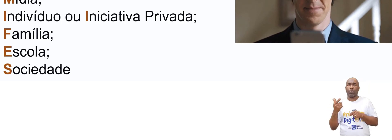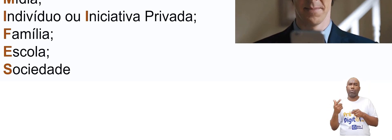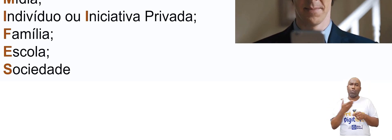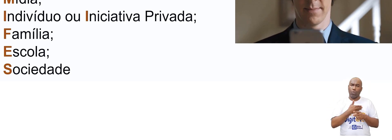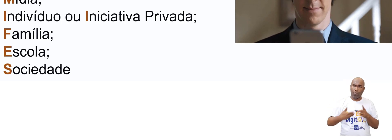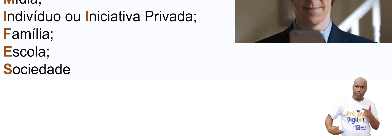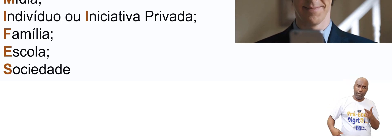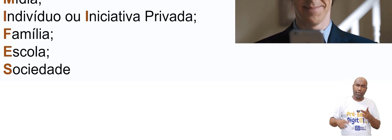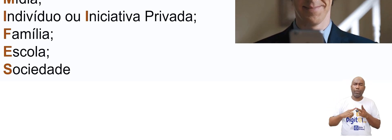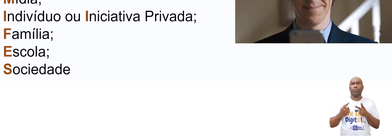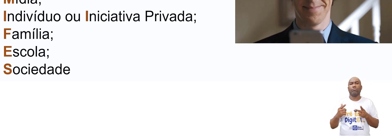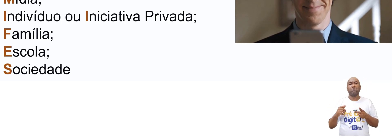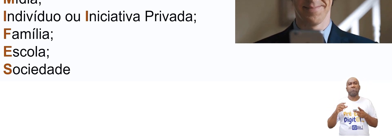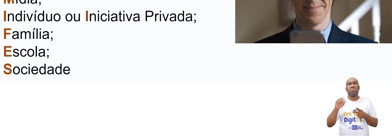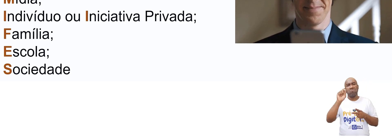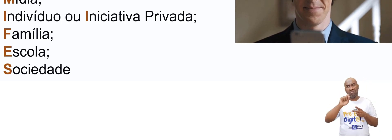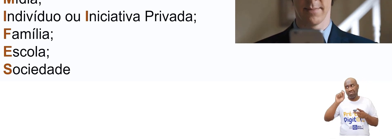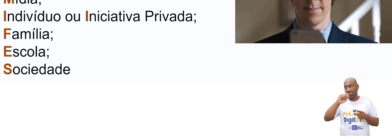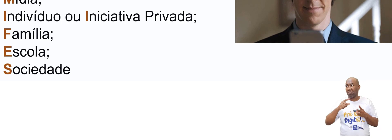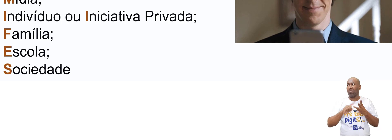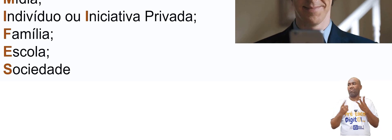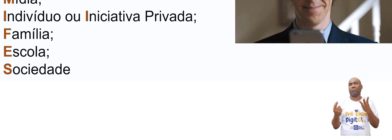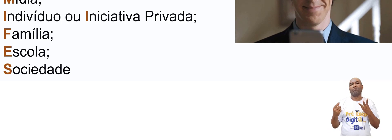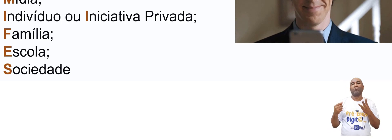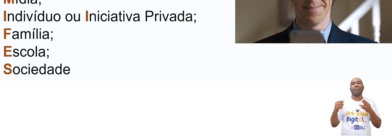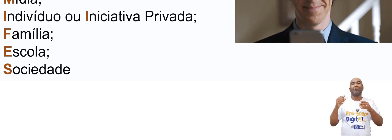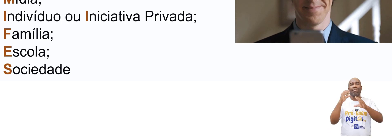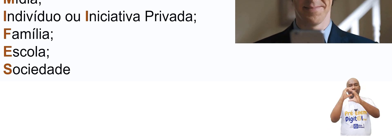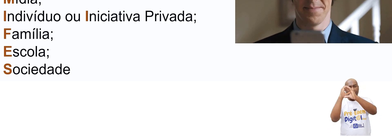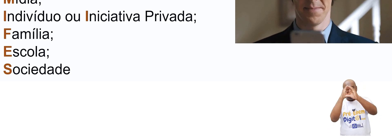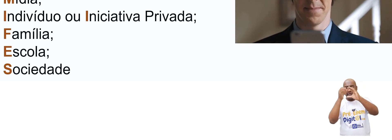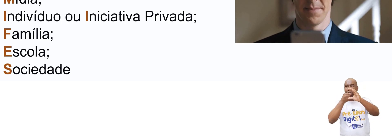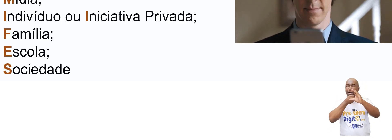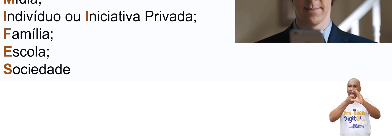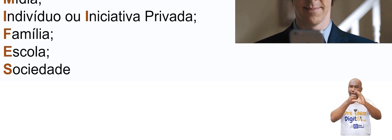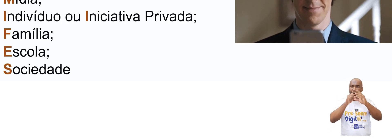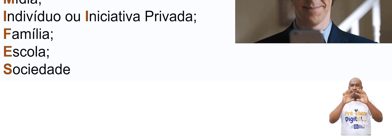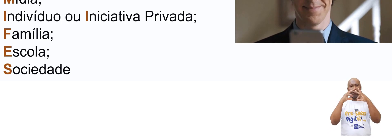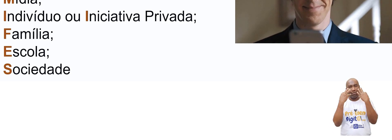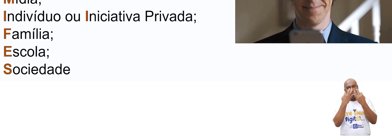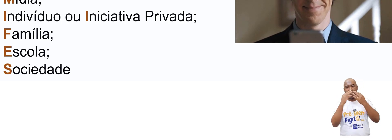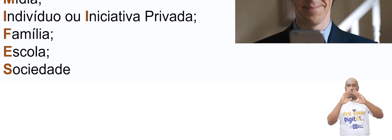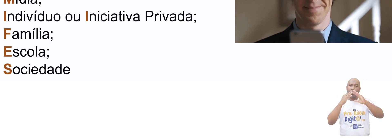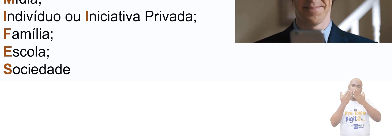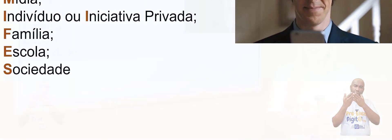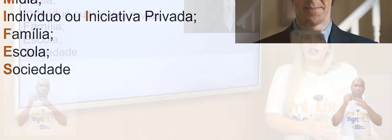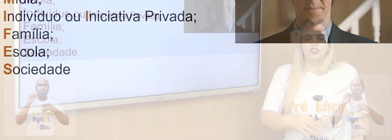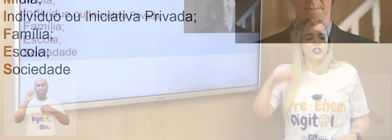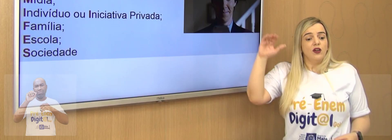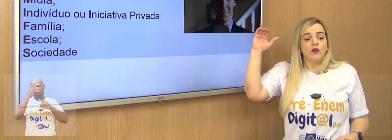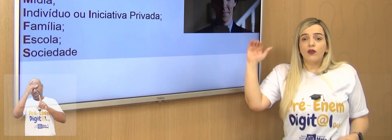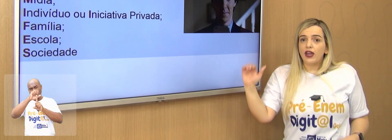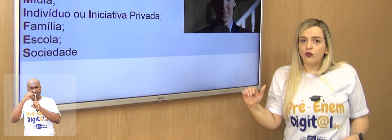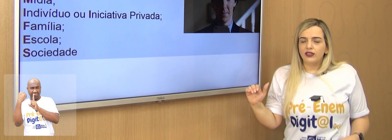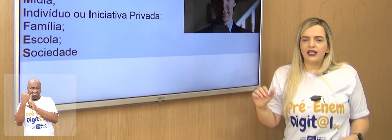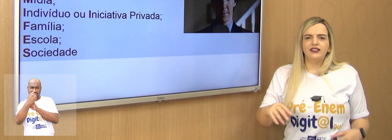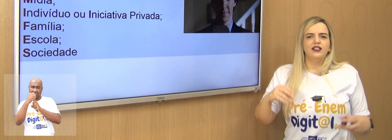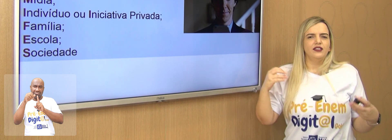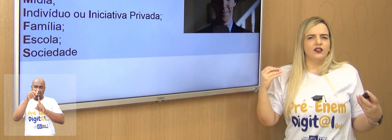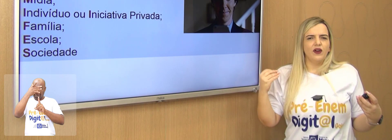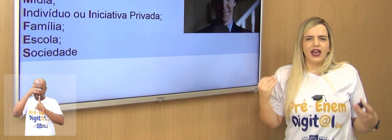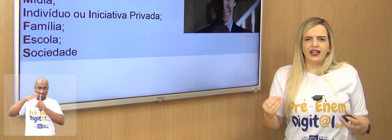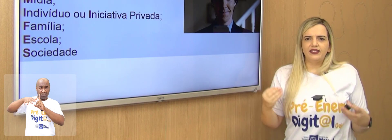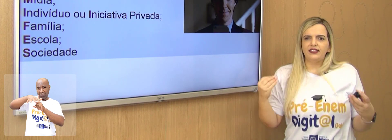Governo, ONGs, mídia, indivíduos ou iniciativa privada, família, escola e sociedade. Qualquer um